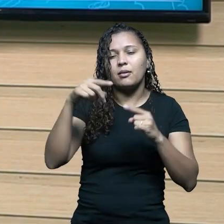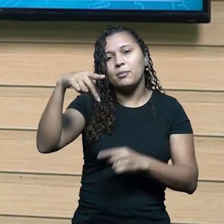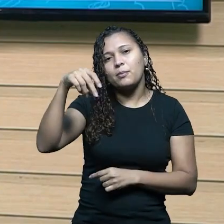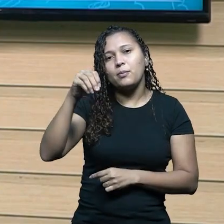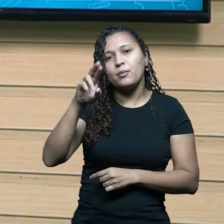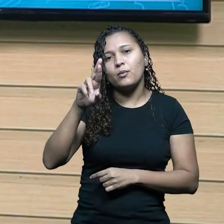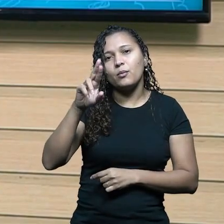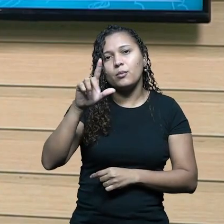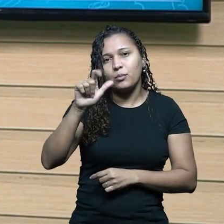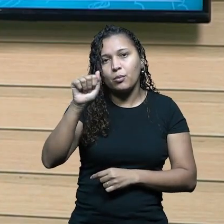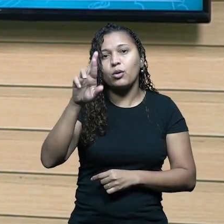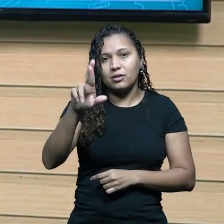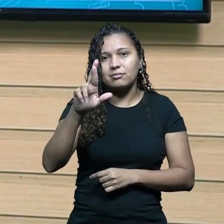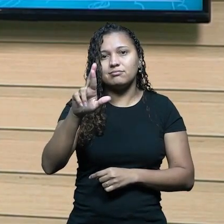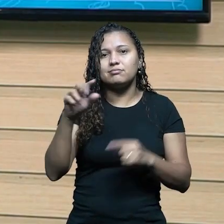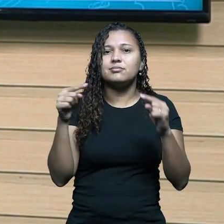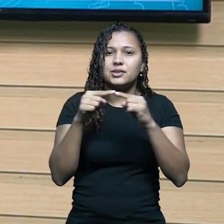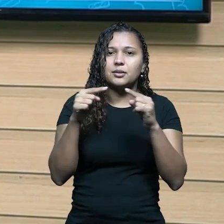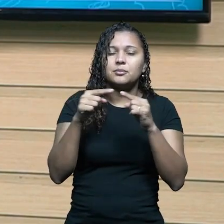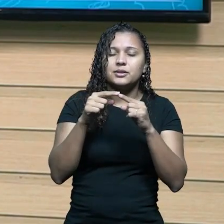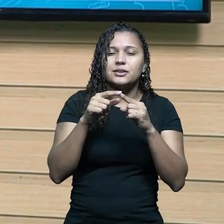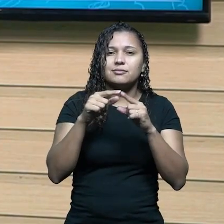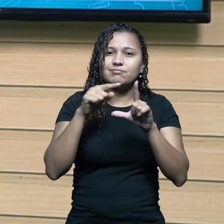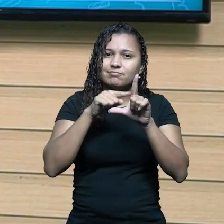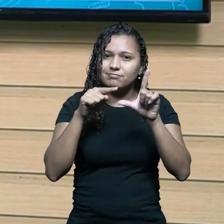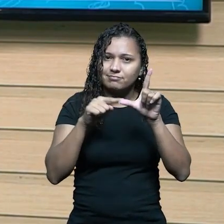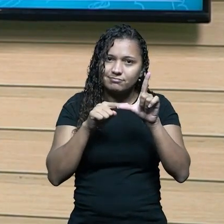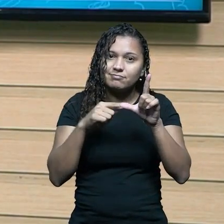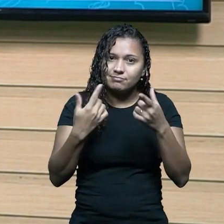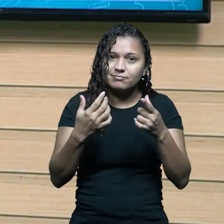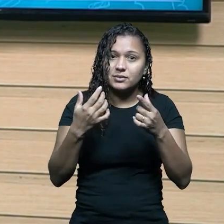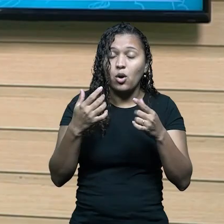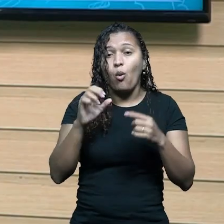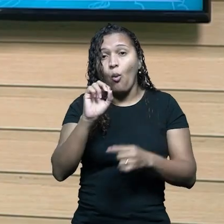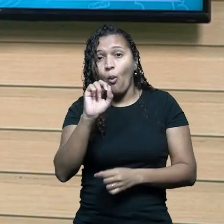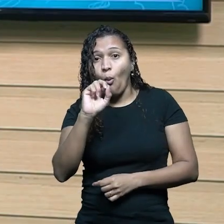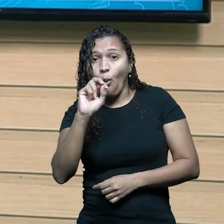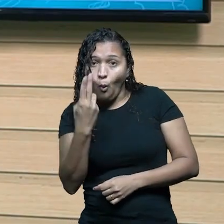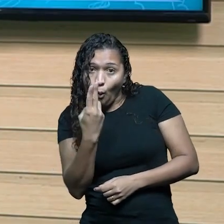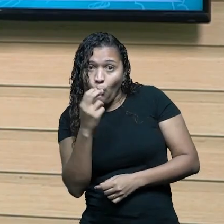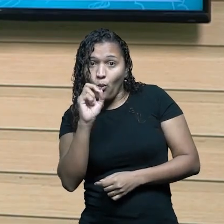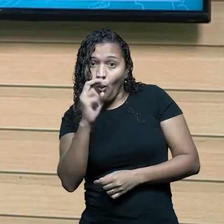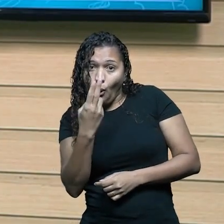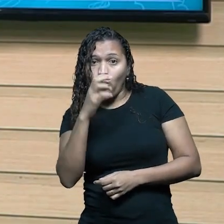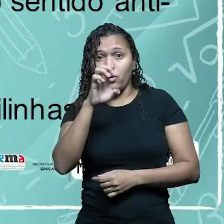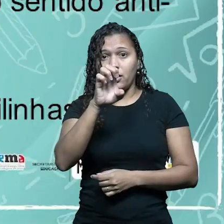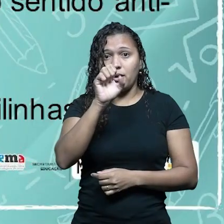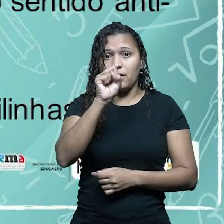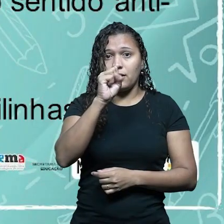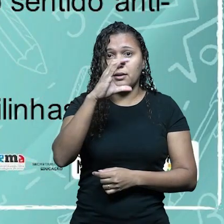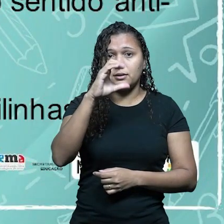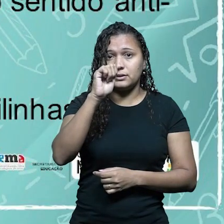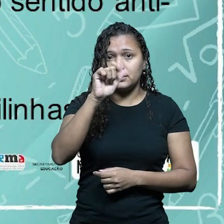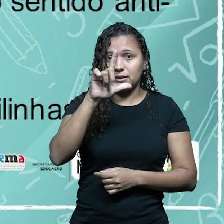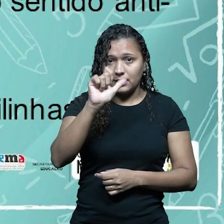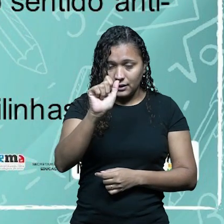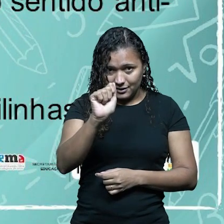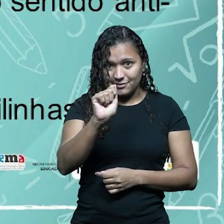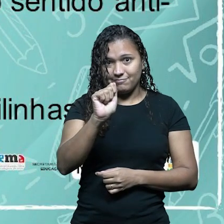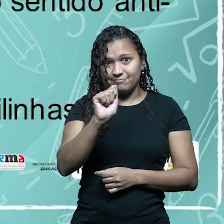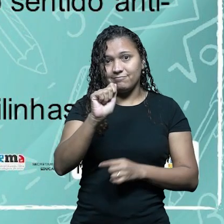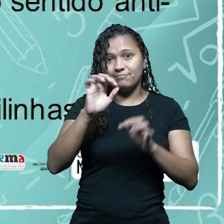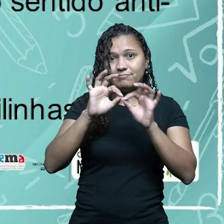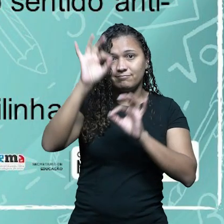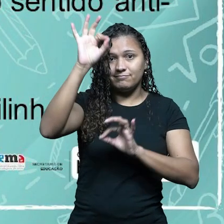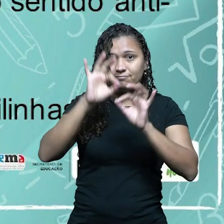com relação a ângulos e as coordenadas cartesianas com relação às escalas, aos números. Comandos